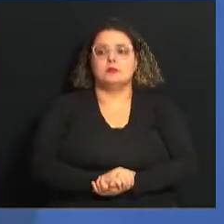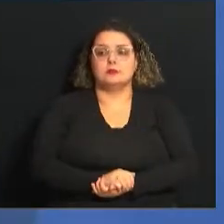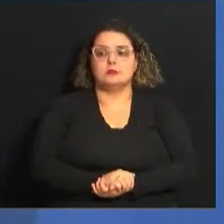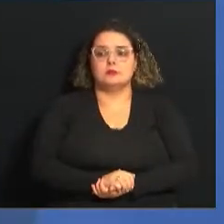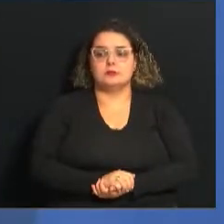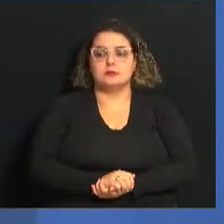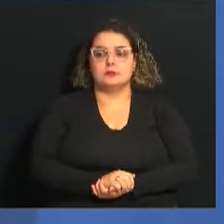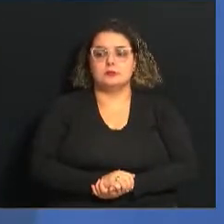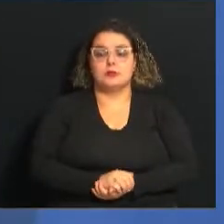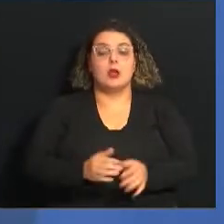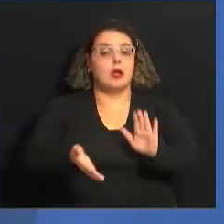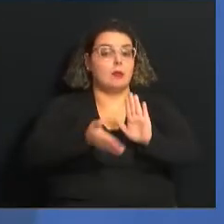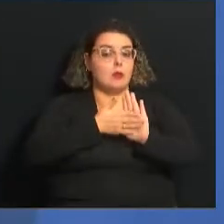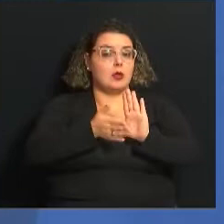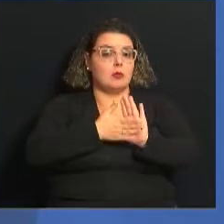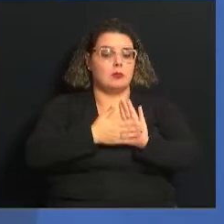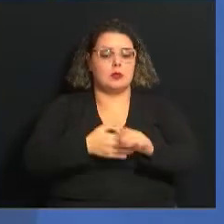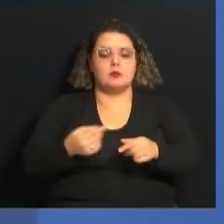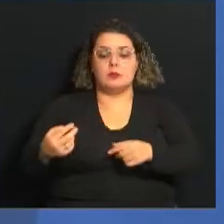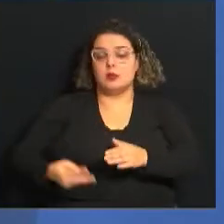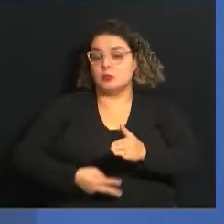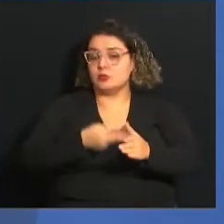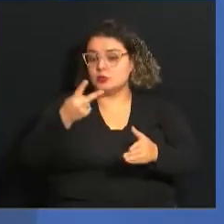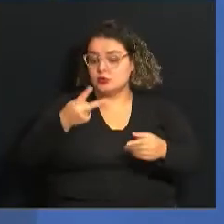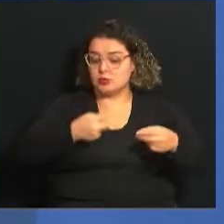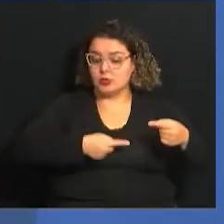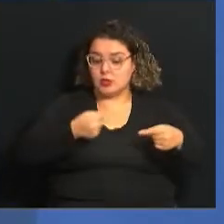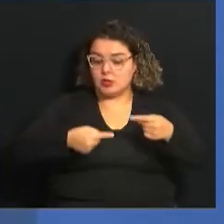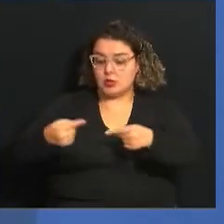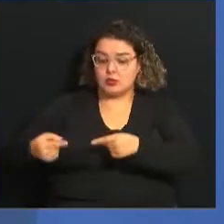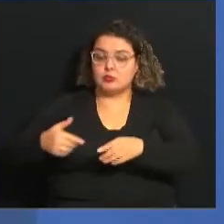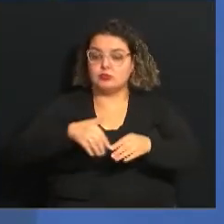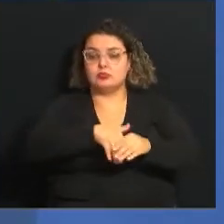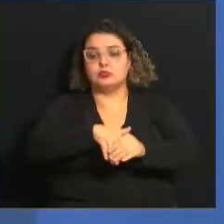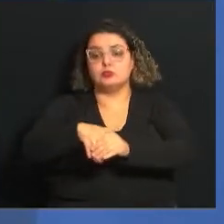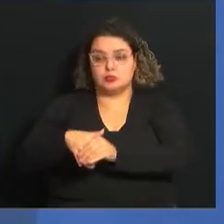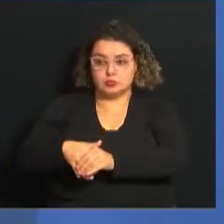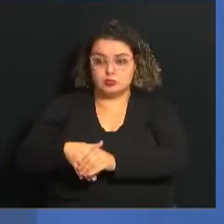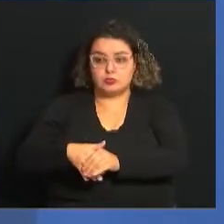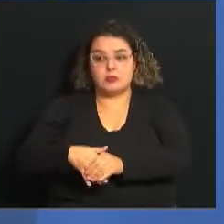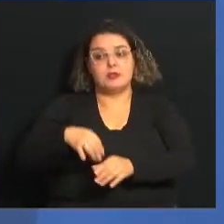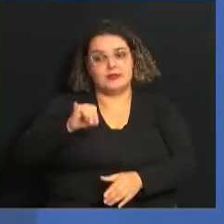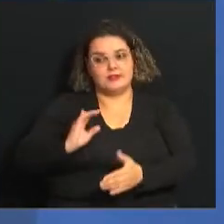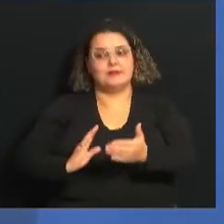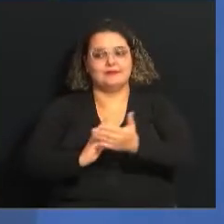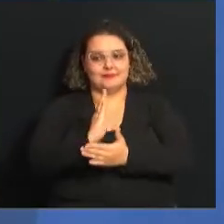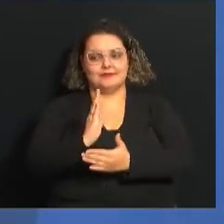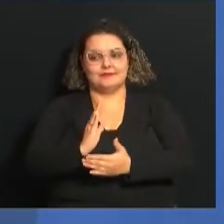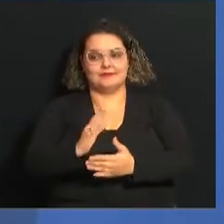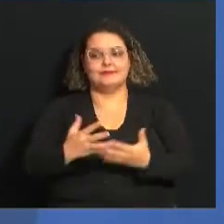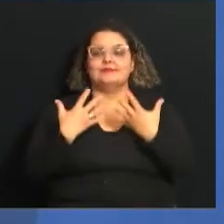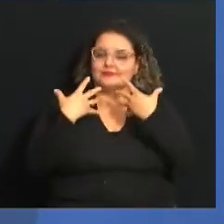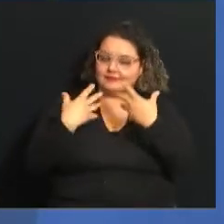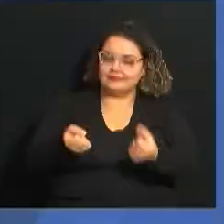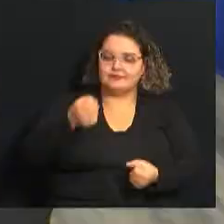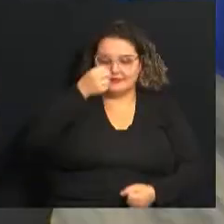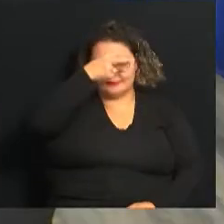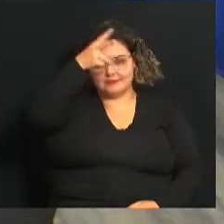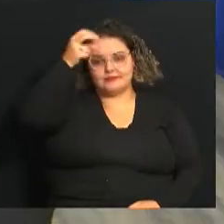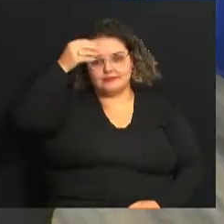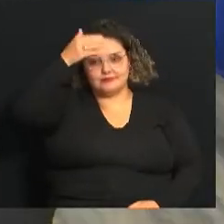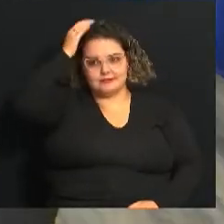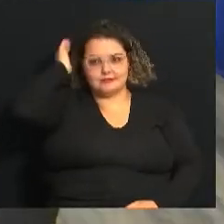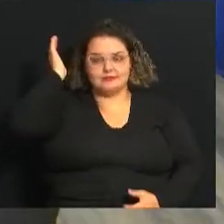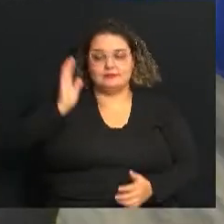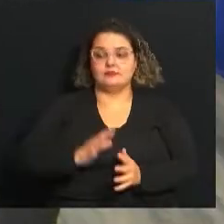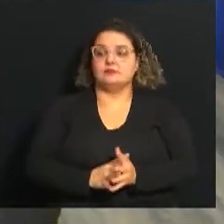E a proposta ainda passará por um segundo turno de votação e, se for aprovada, segue para a sanção do prefeito Dário Saad. Mirna